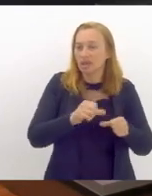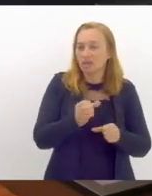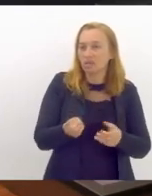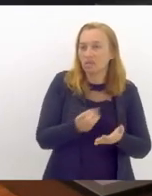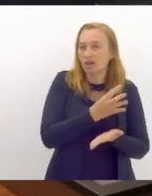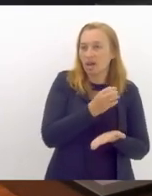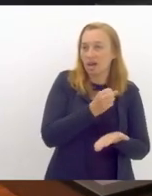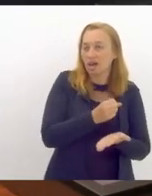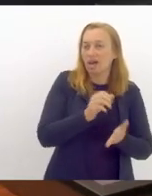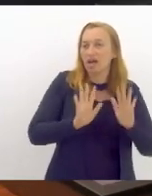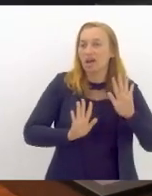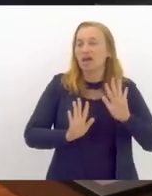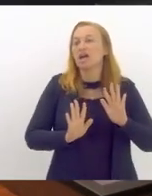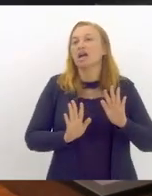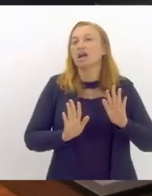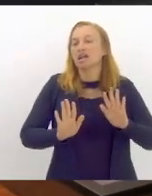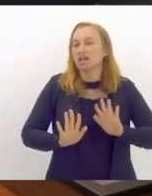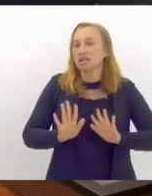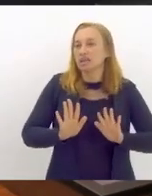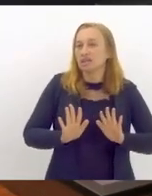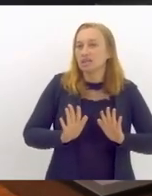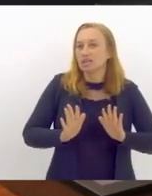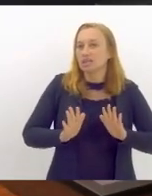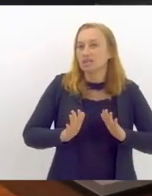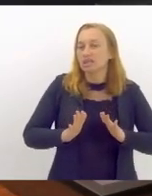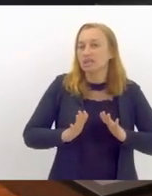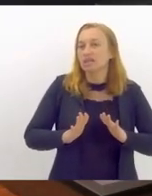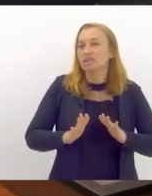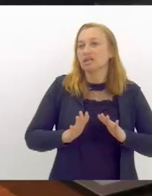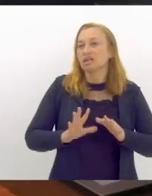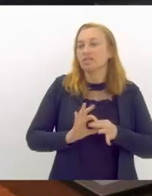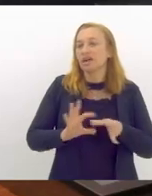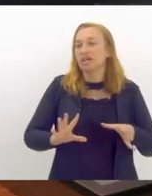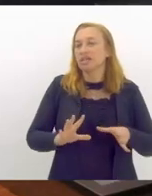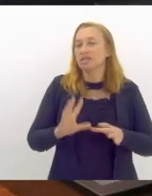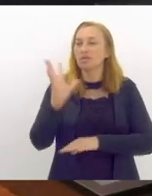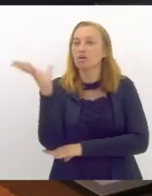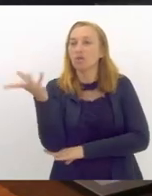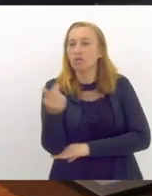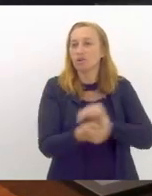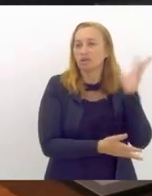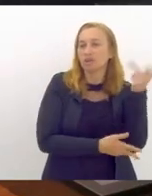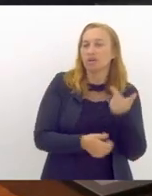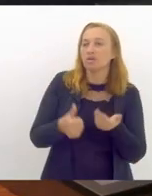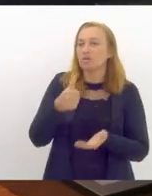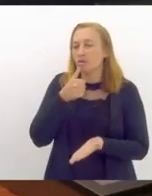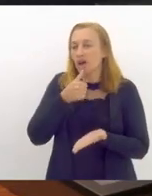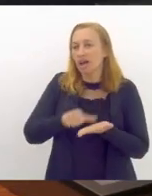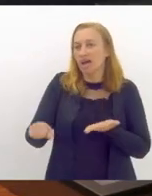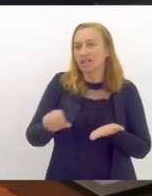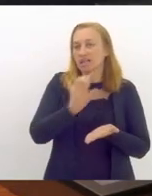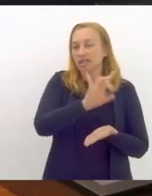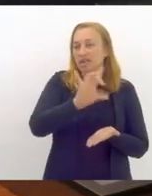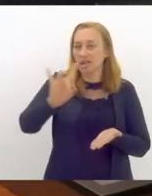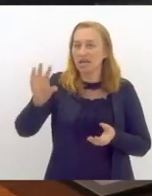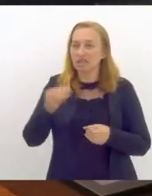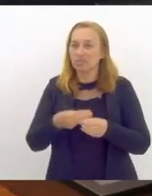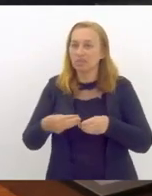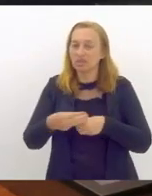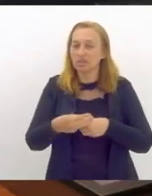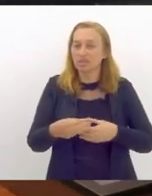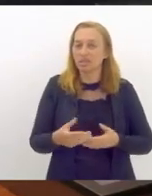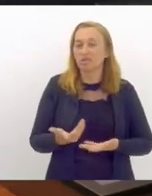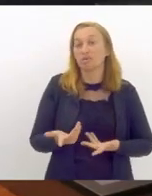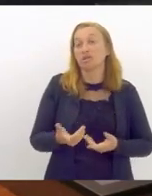ambiental são 13 municípios eu recebi FJ recebi uma carta de cada município Paulo tá cantando